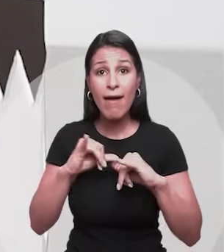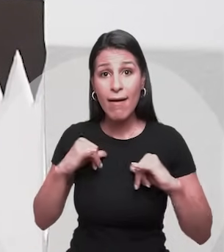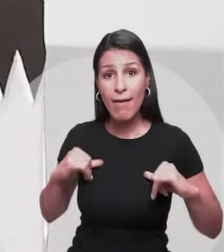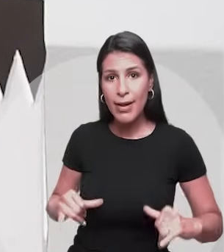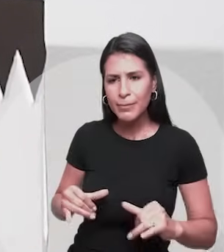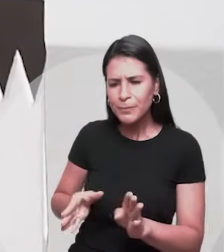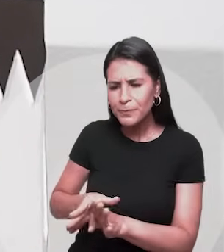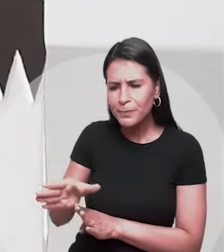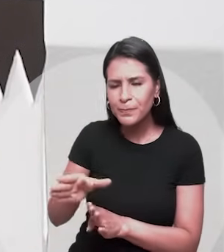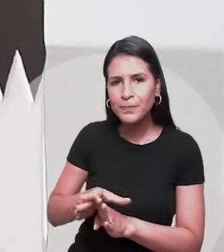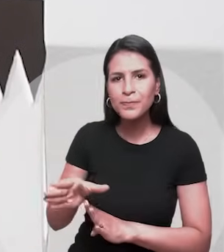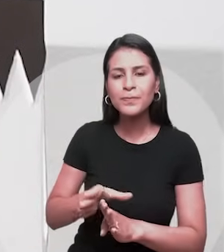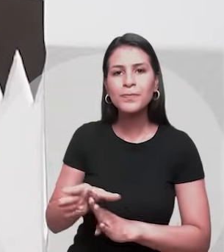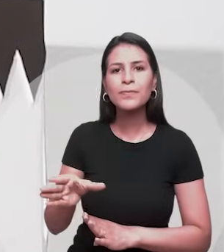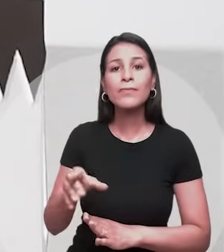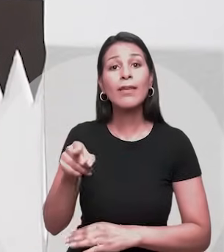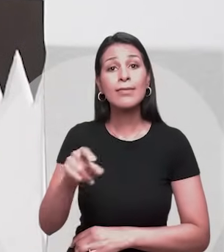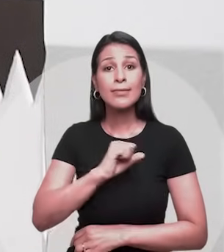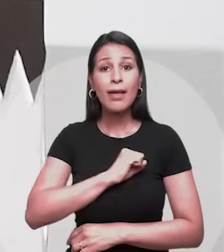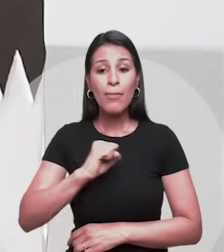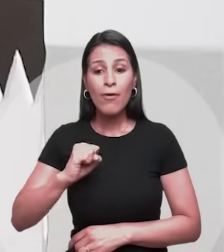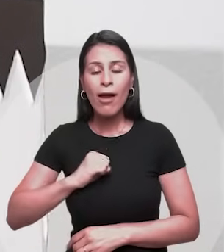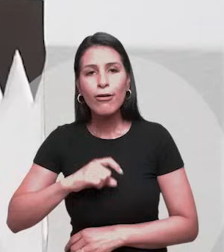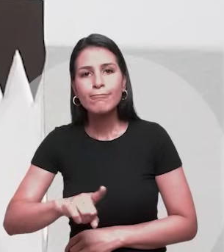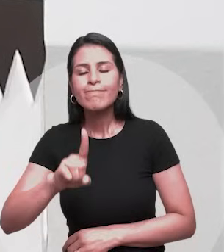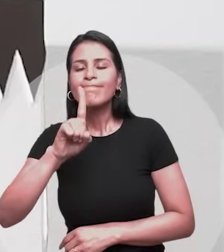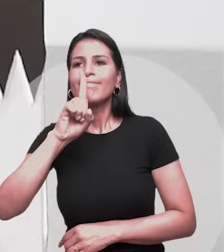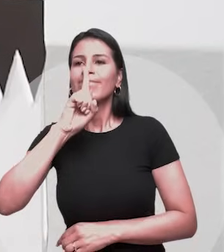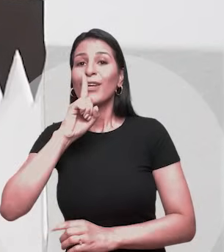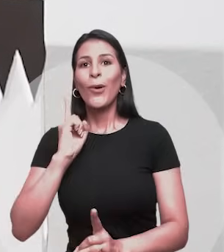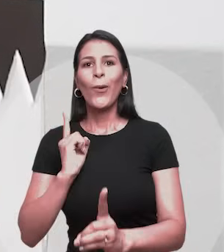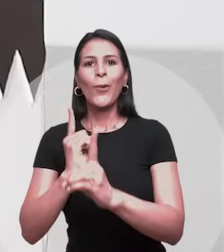Assim, Samuel pôde descobrir a sua vocação.